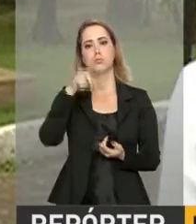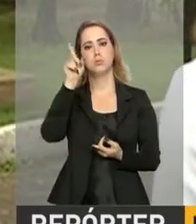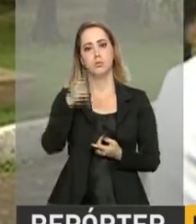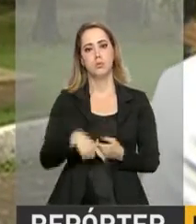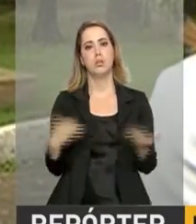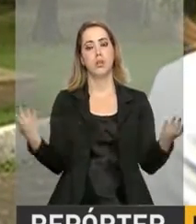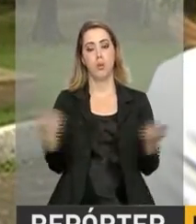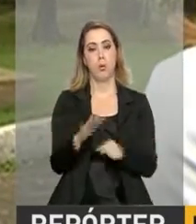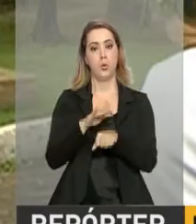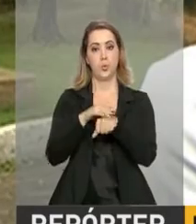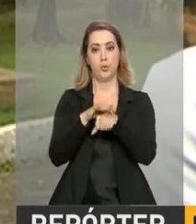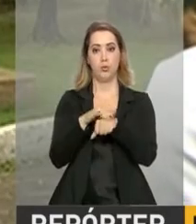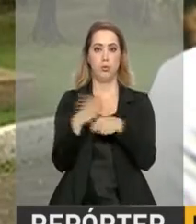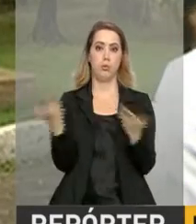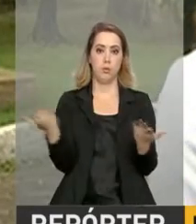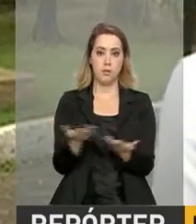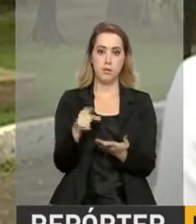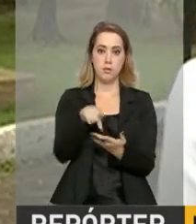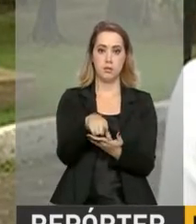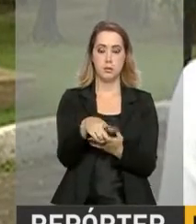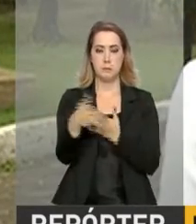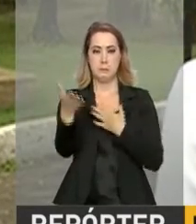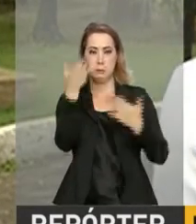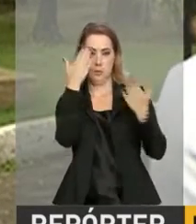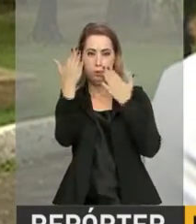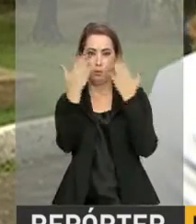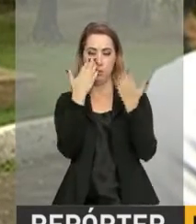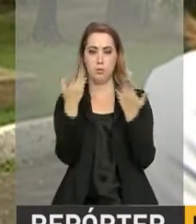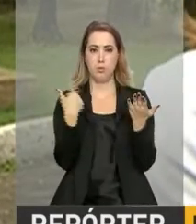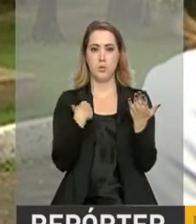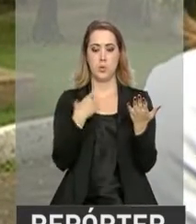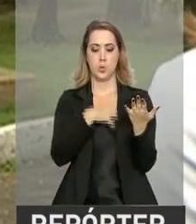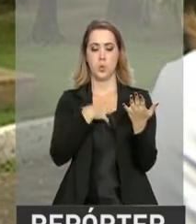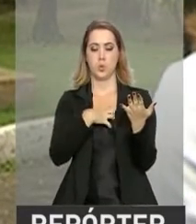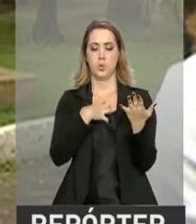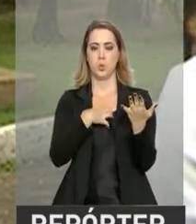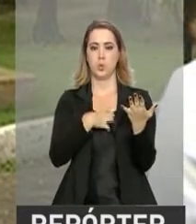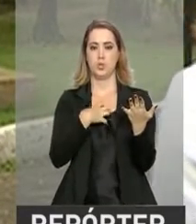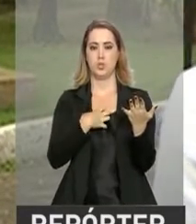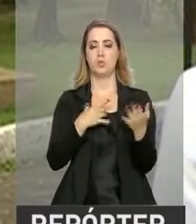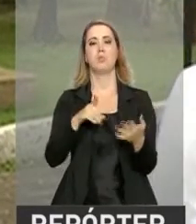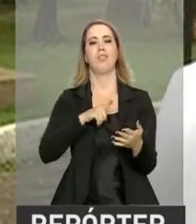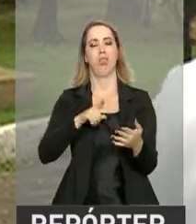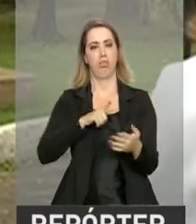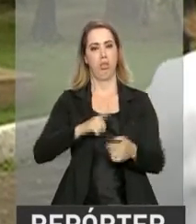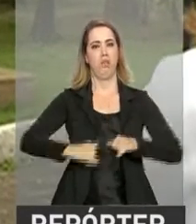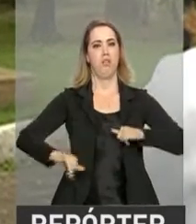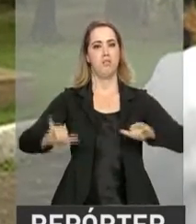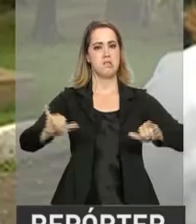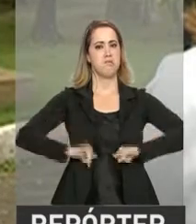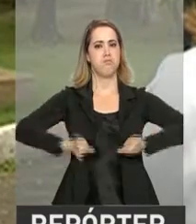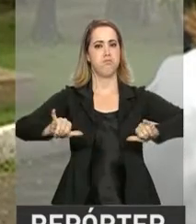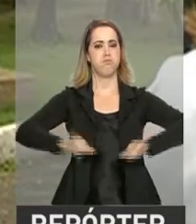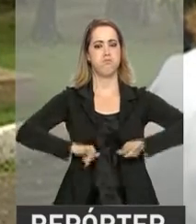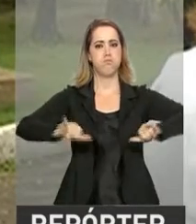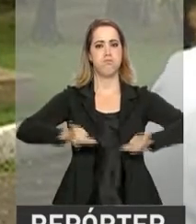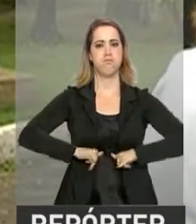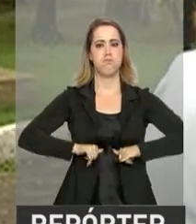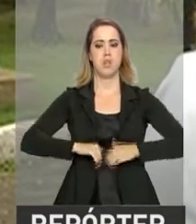da atualidade, que é uma psicopatologia do campo dos afetos. Há um sofrimento. Há como se fosse uma